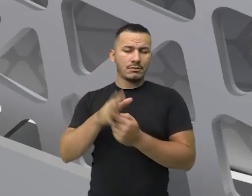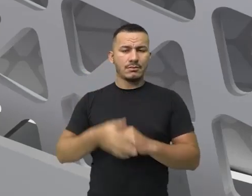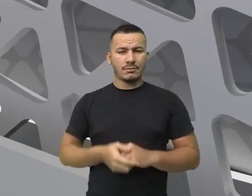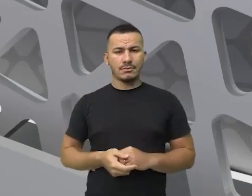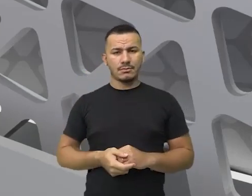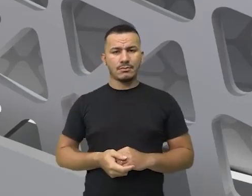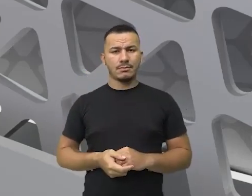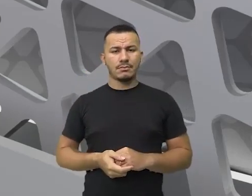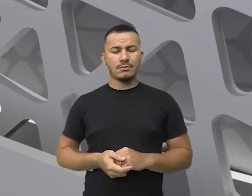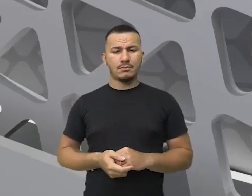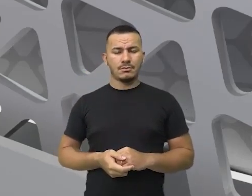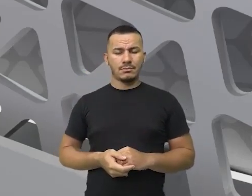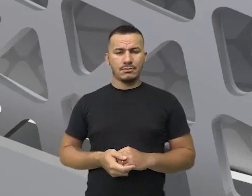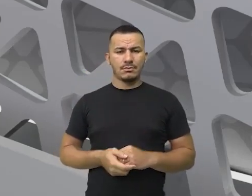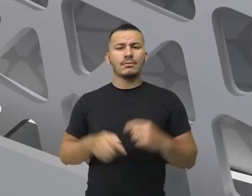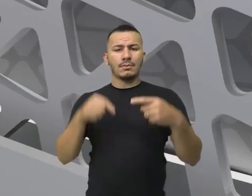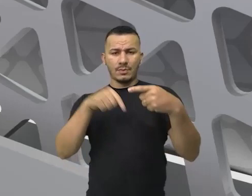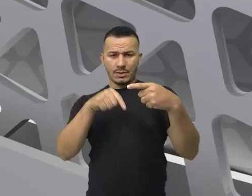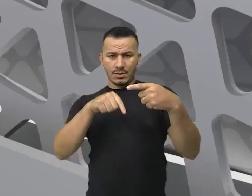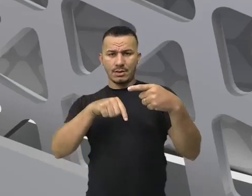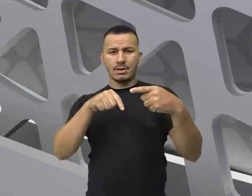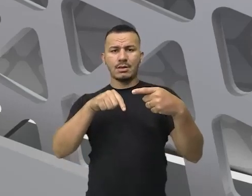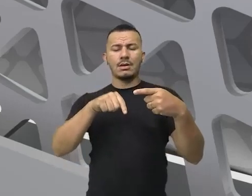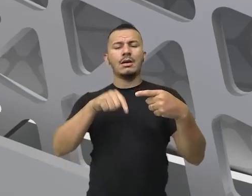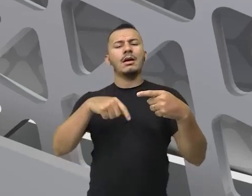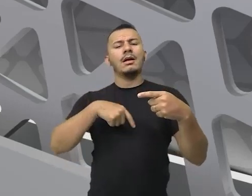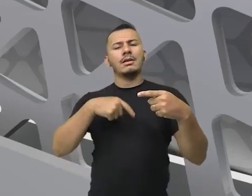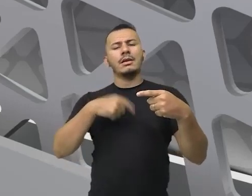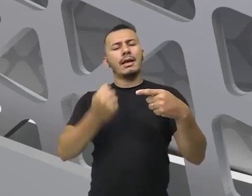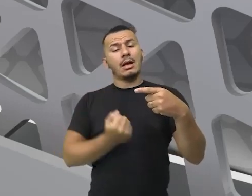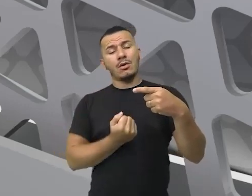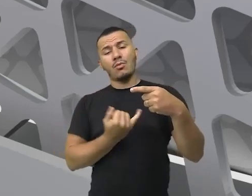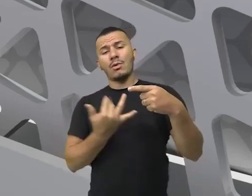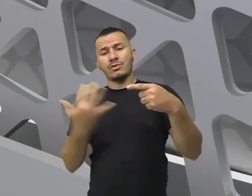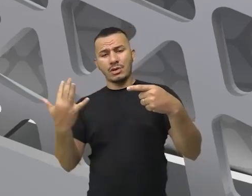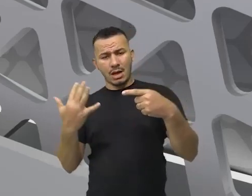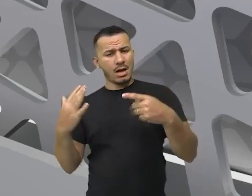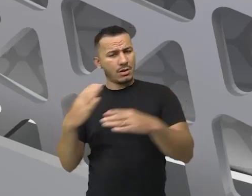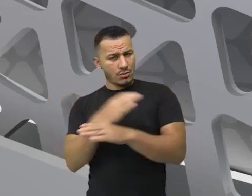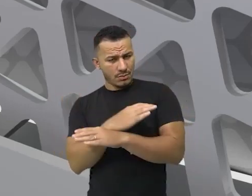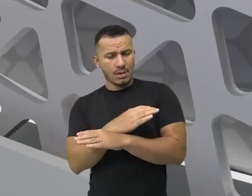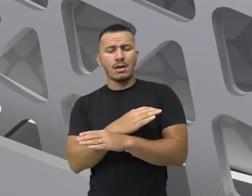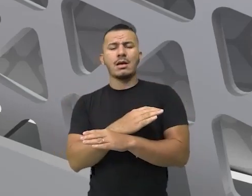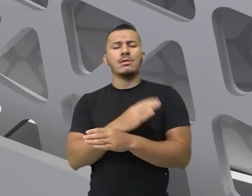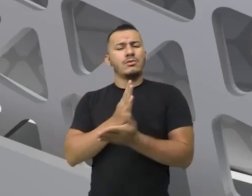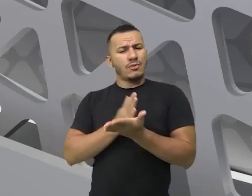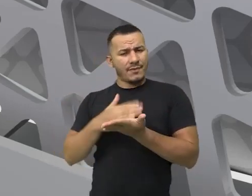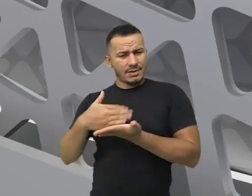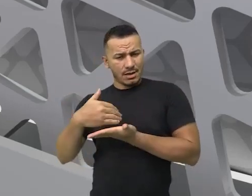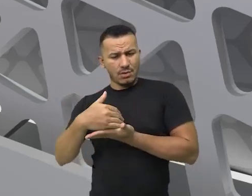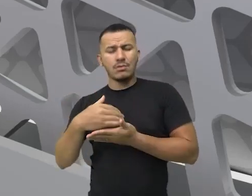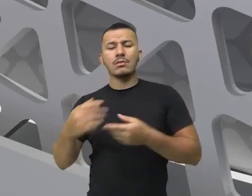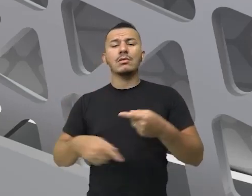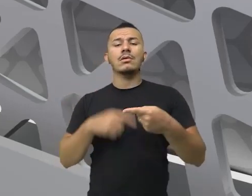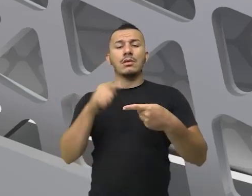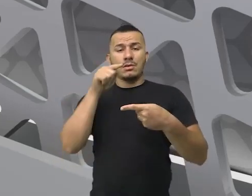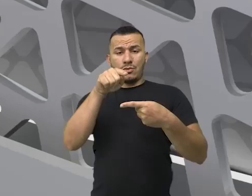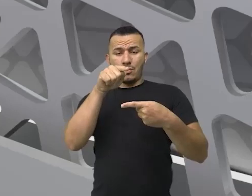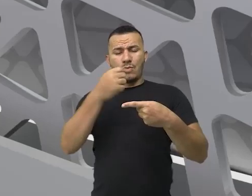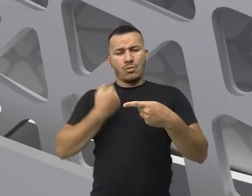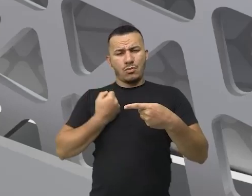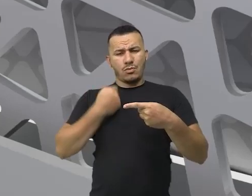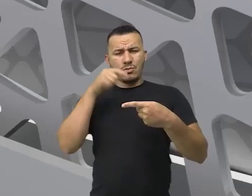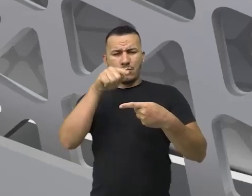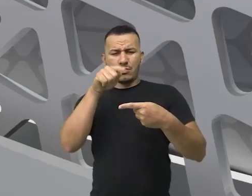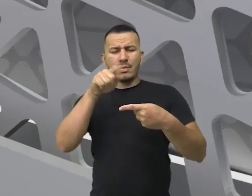todo. O denominador representa todas as partes como o inteiro foi dividido, e o numerador, o que